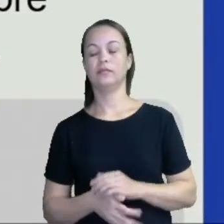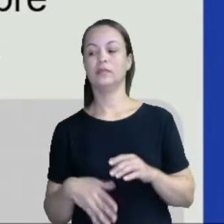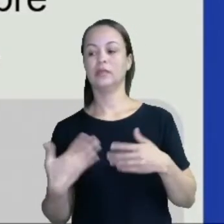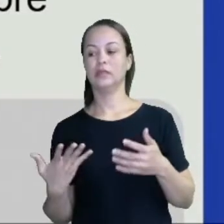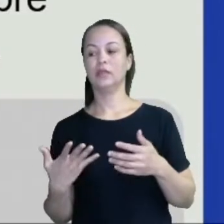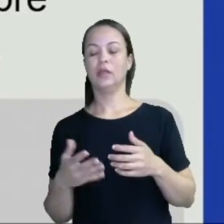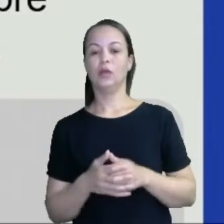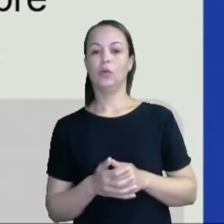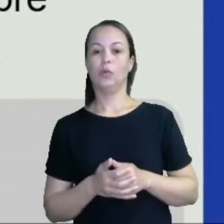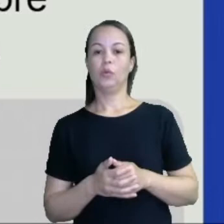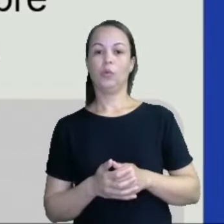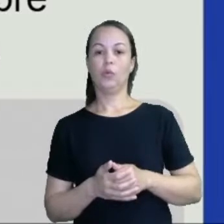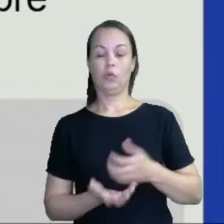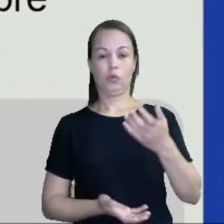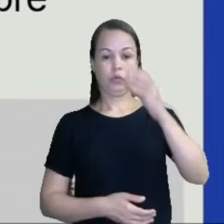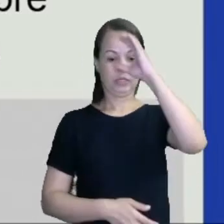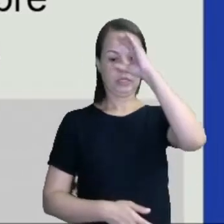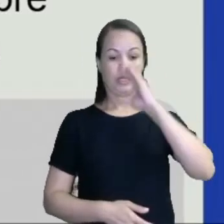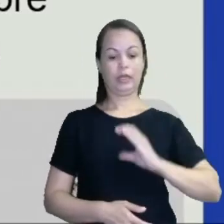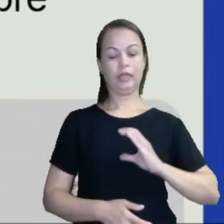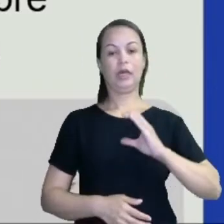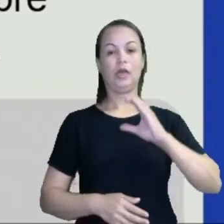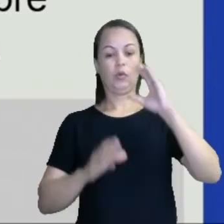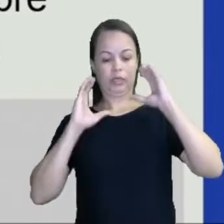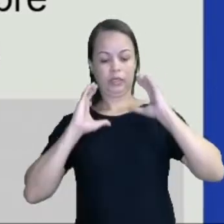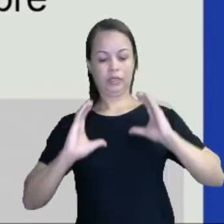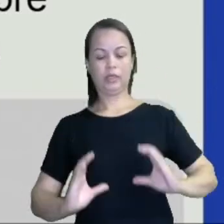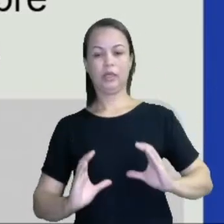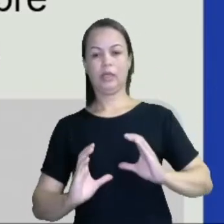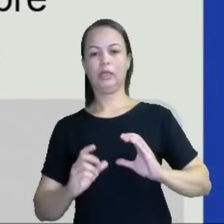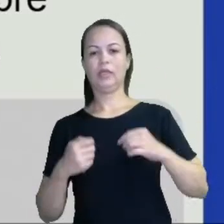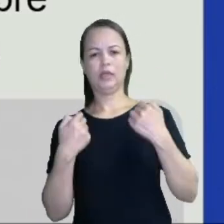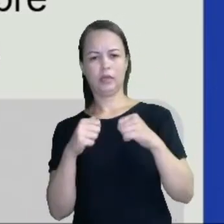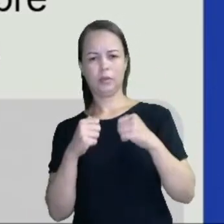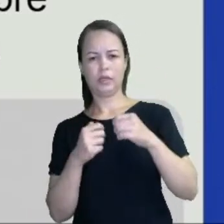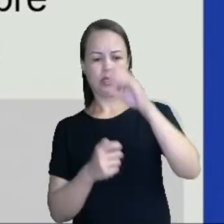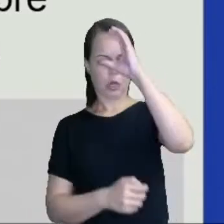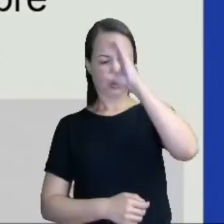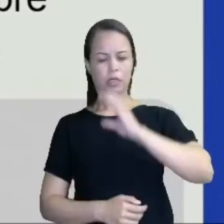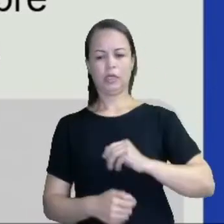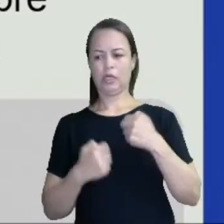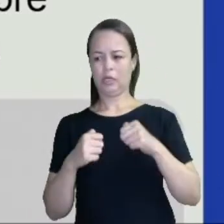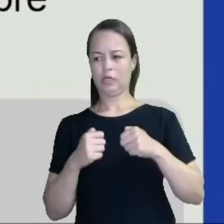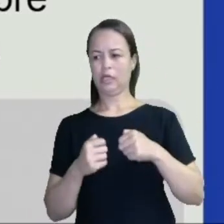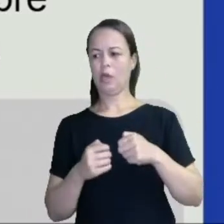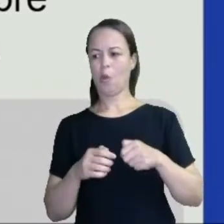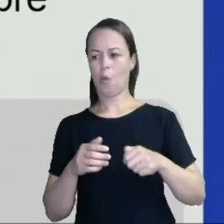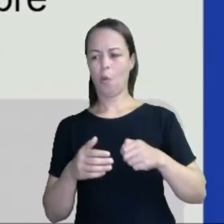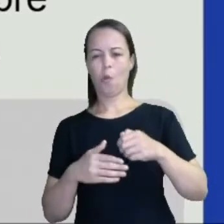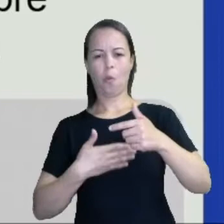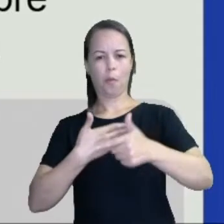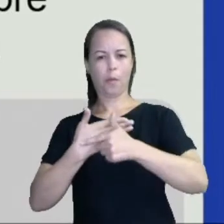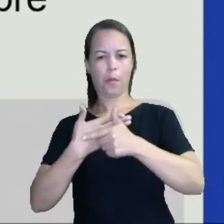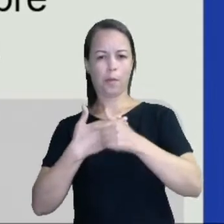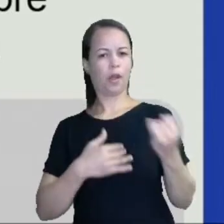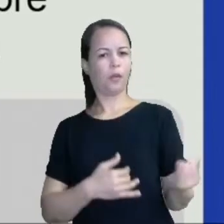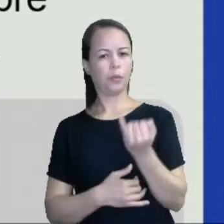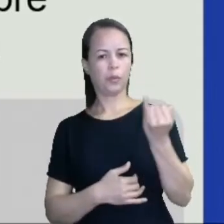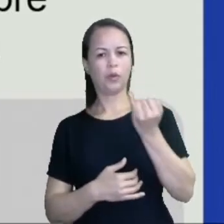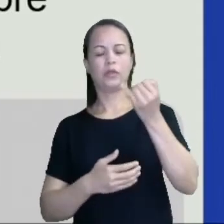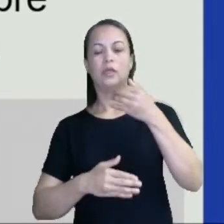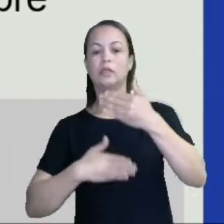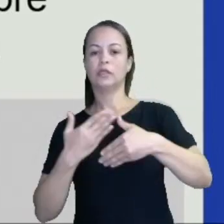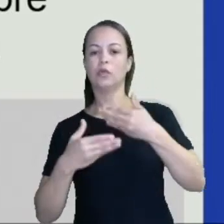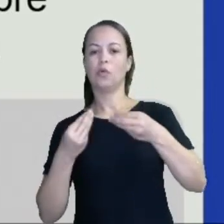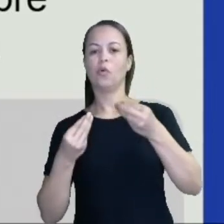papel fundamental na cobrança de melhorias junto ao poder público. Passo a passo de como exercitar